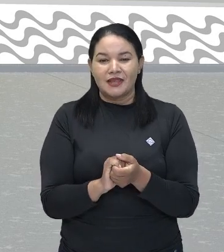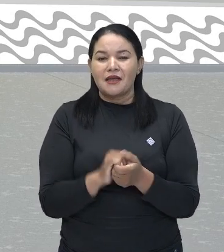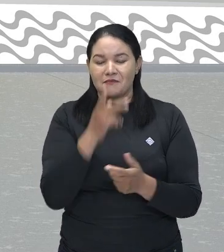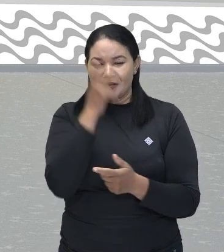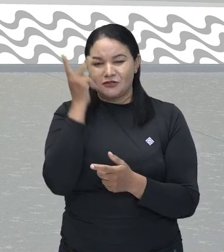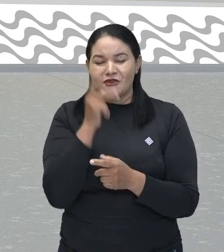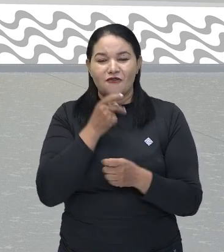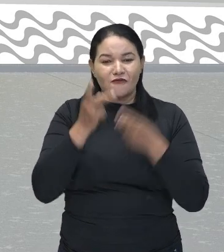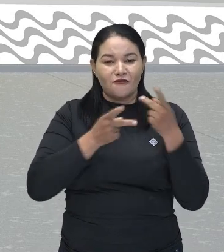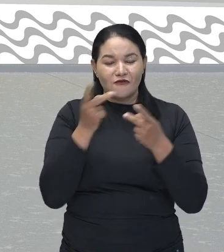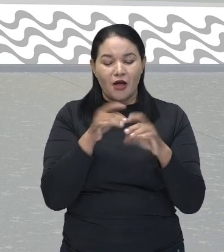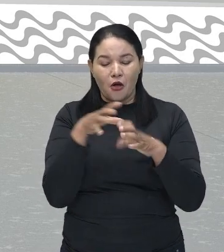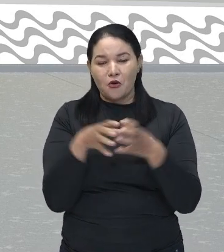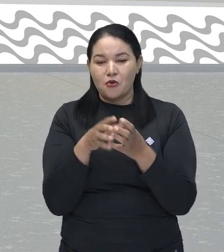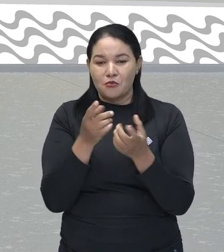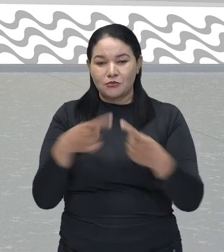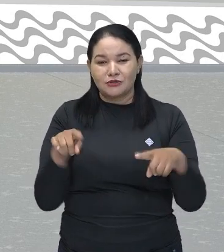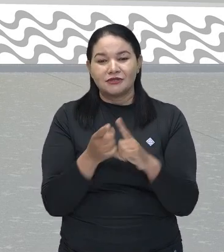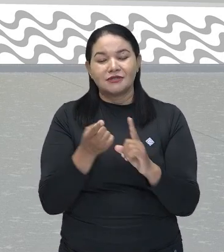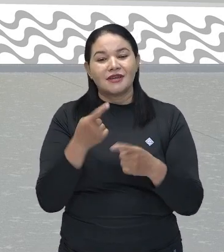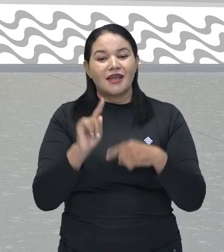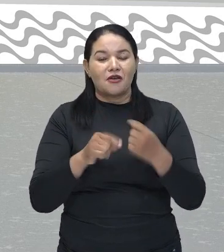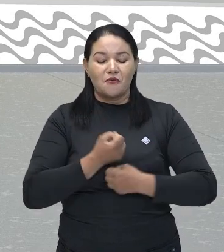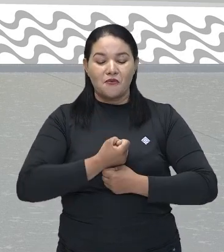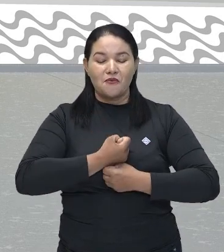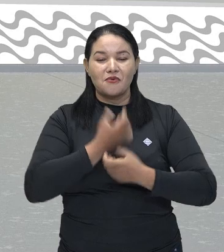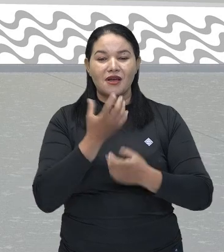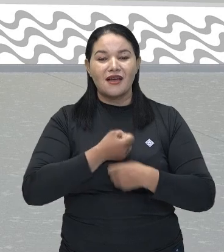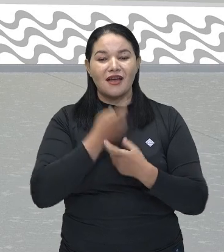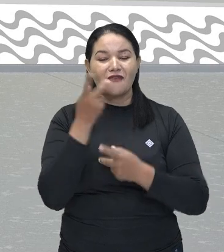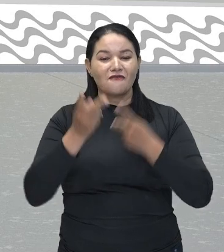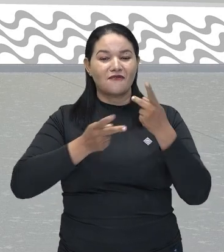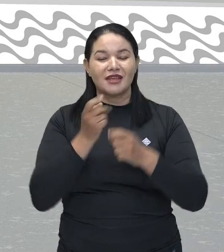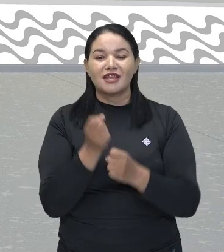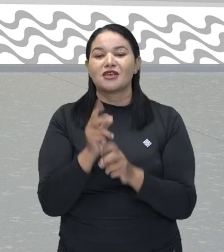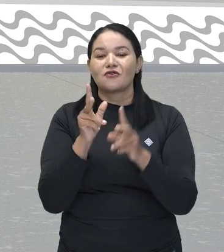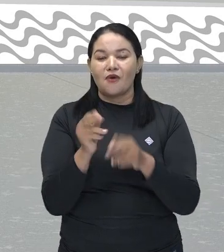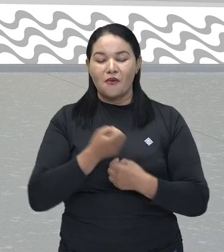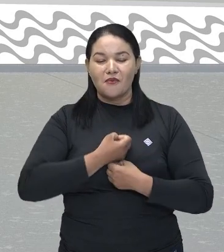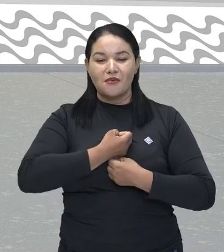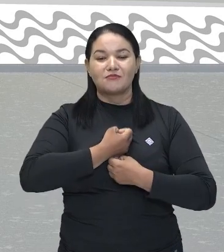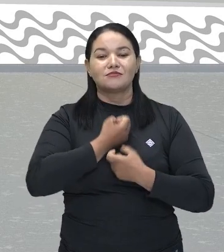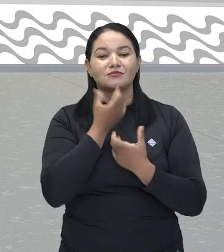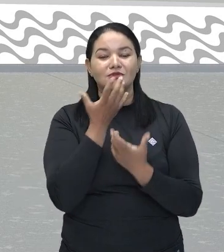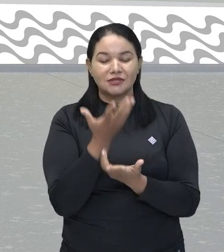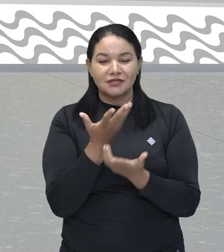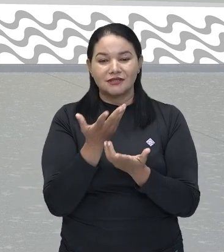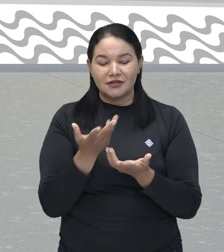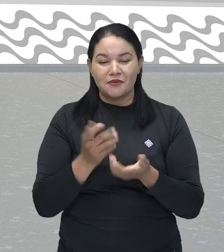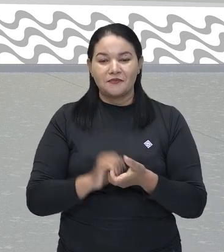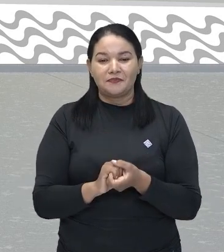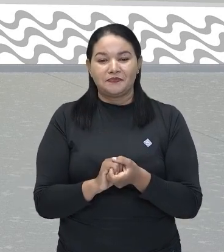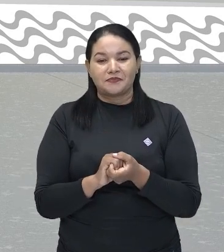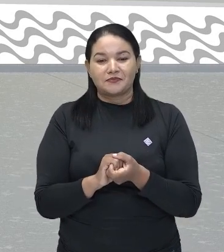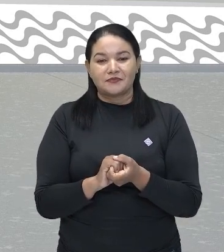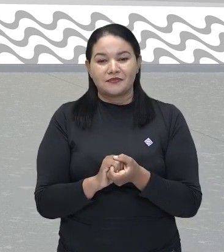se fosse um canto falado, é quase uma poesia sendo declamada.